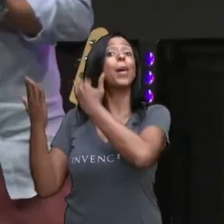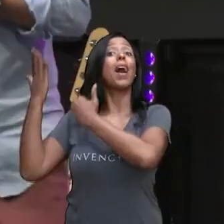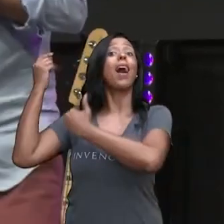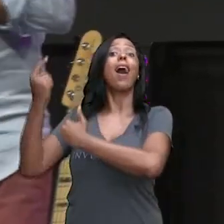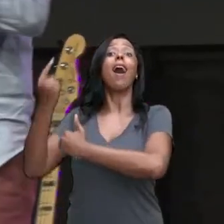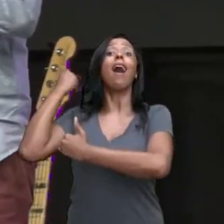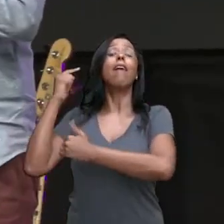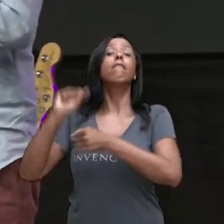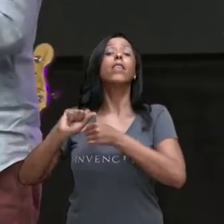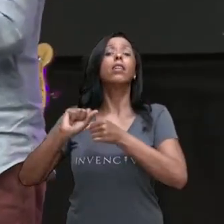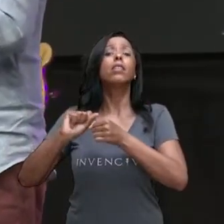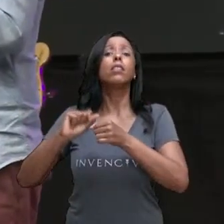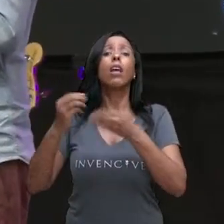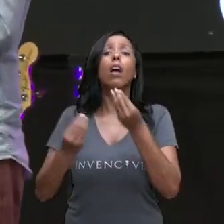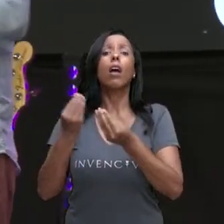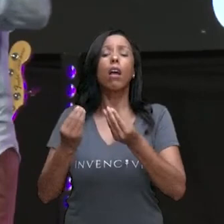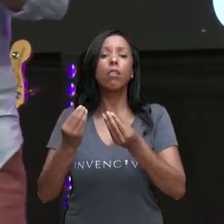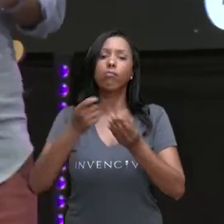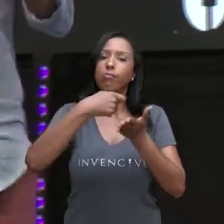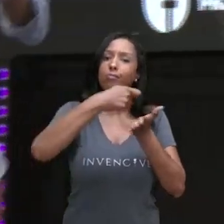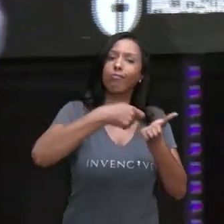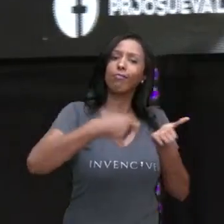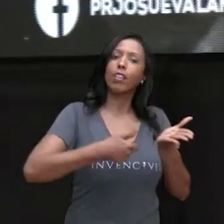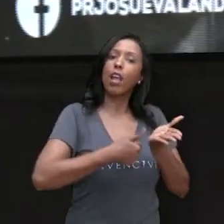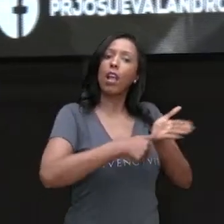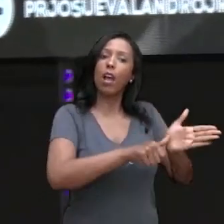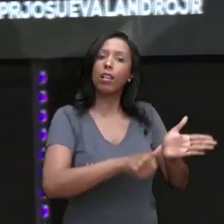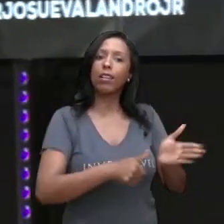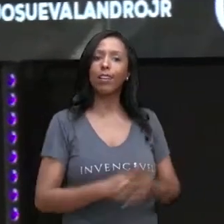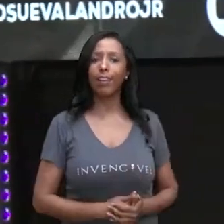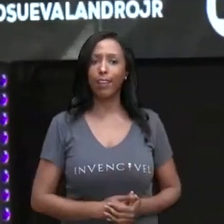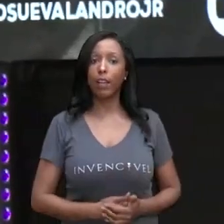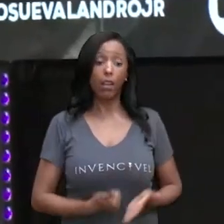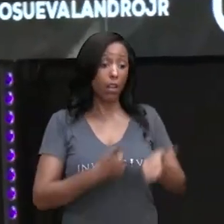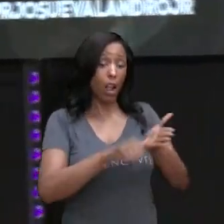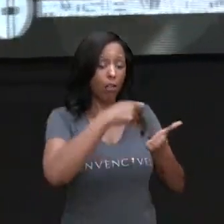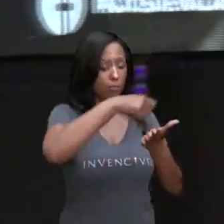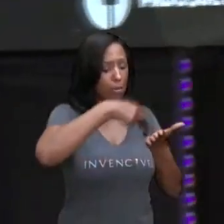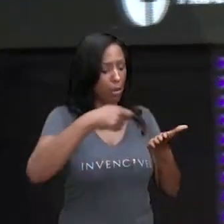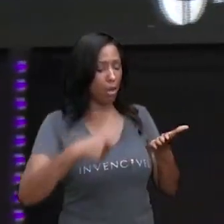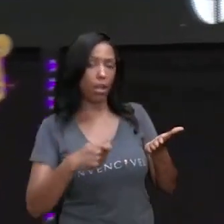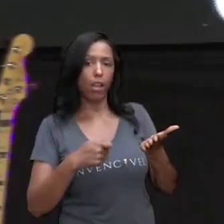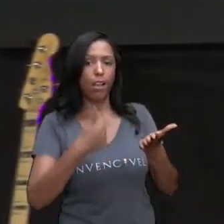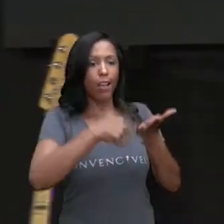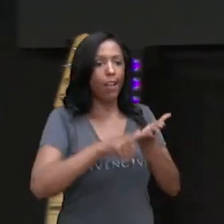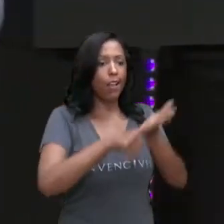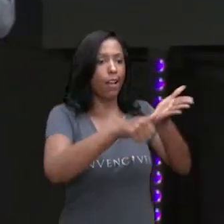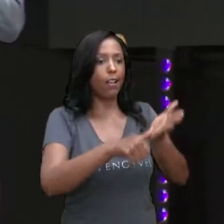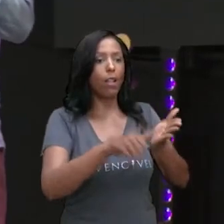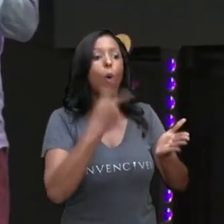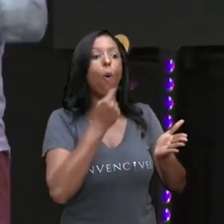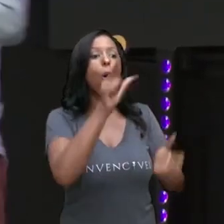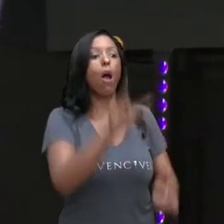carta a Timóteo, e carta a Tito, são cartas. Quando você lê a Bíblia e você fala,